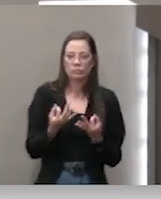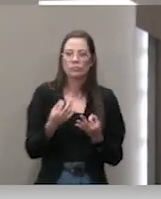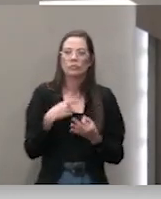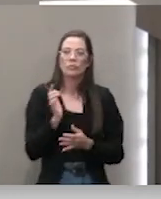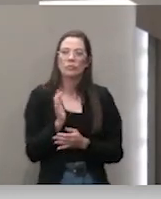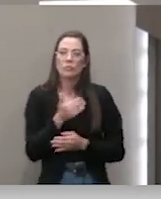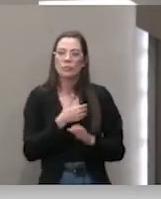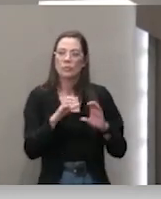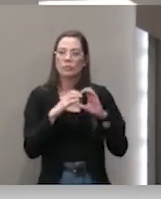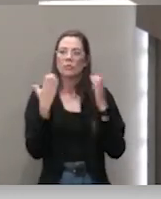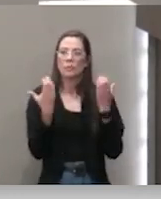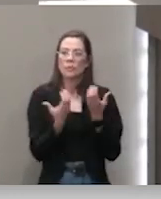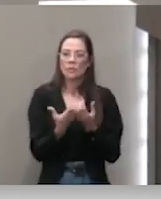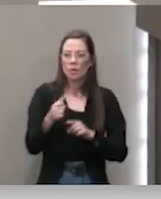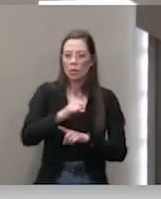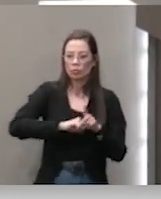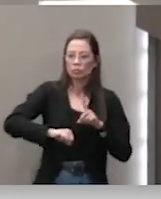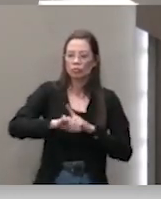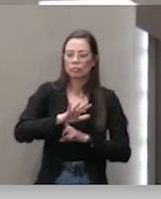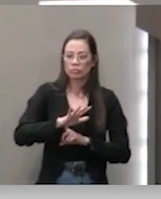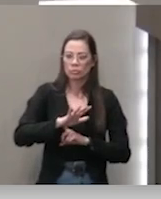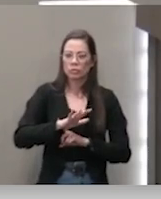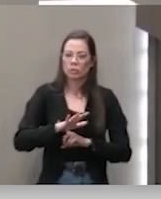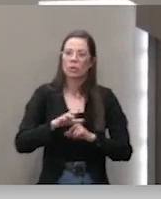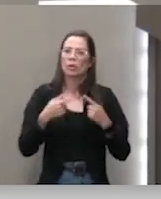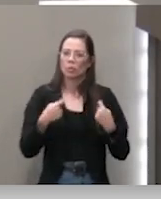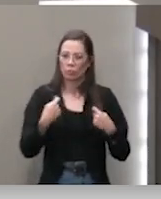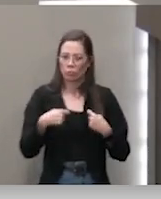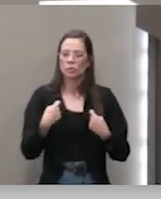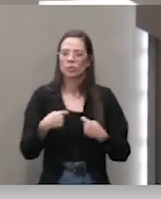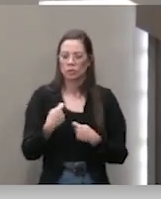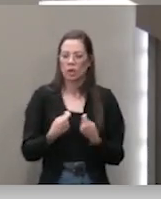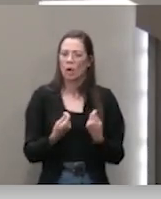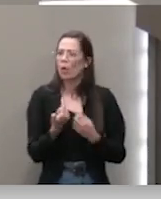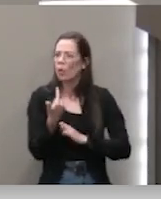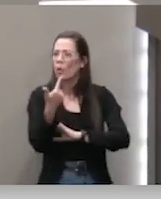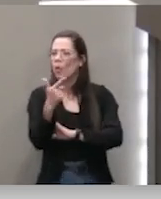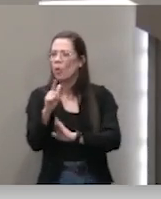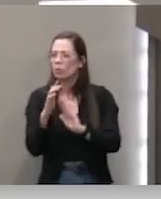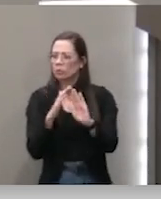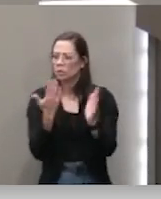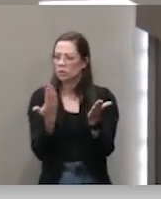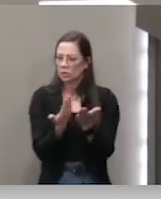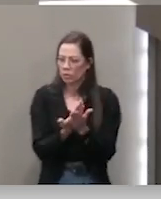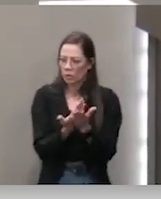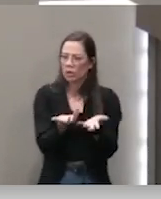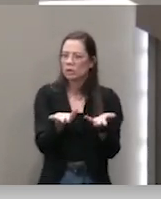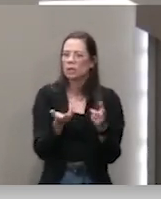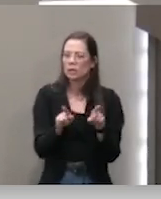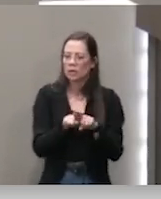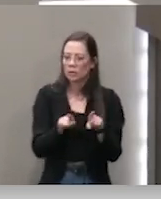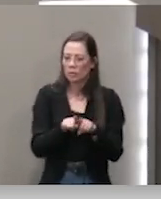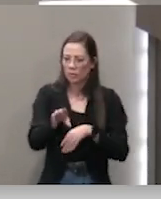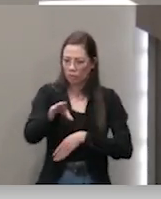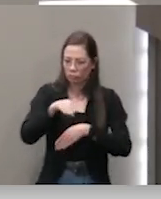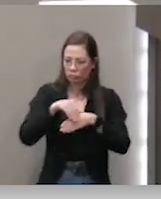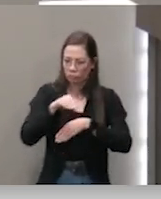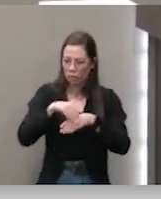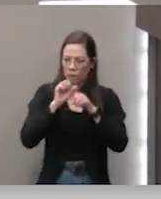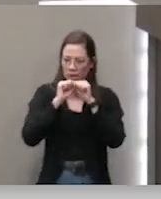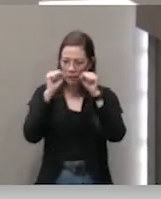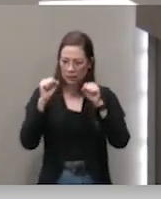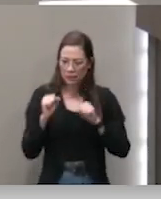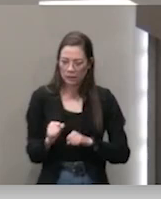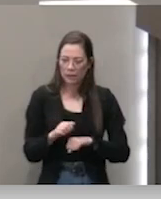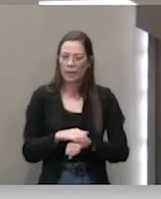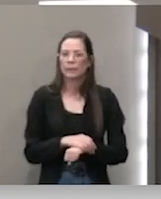nossa comunidade, a nossa sociedade merece e precisa. Muitas outras escolas, com certeza, vão querer a implantação desse sistema.